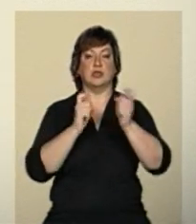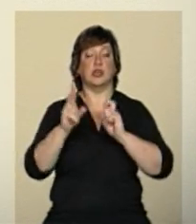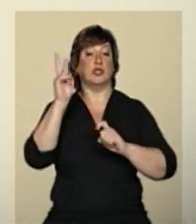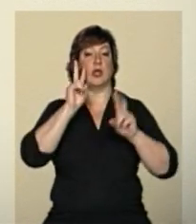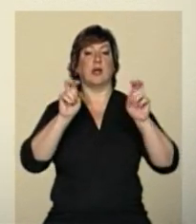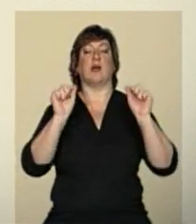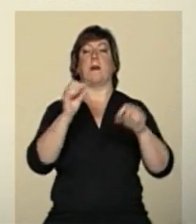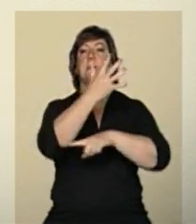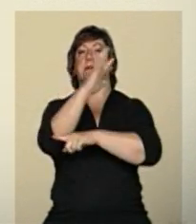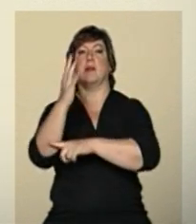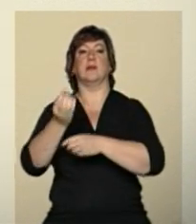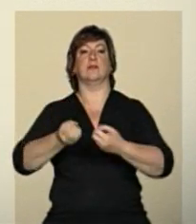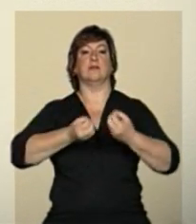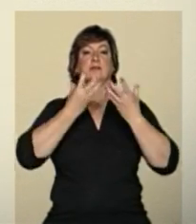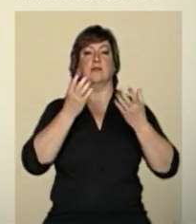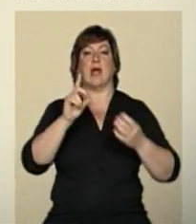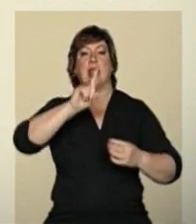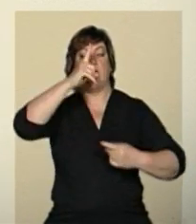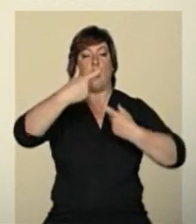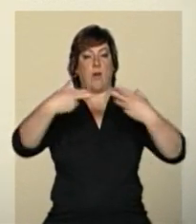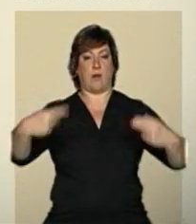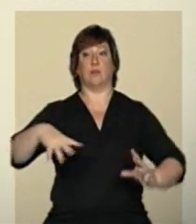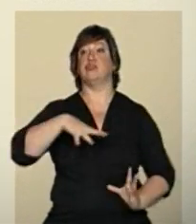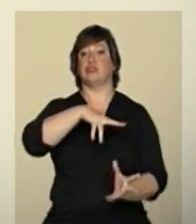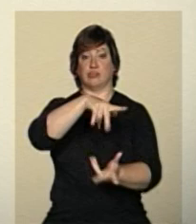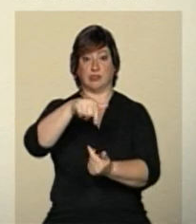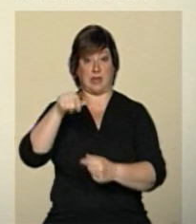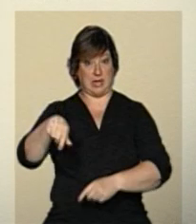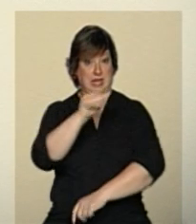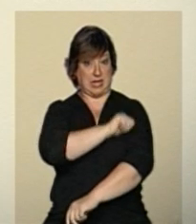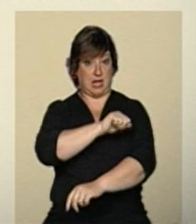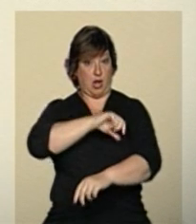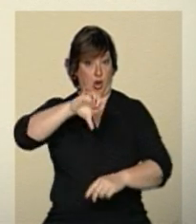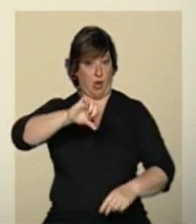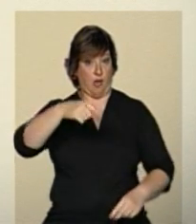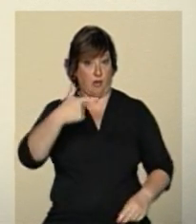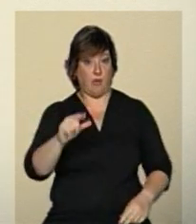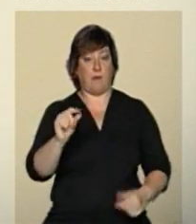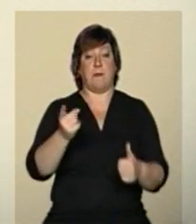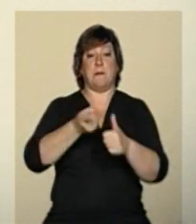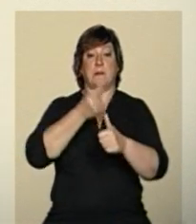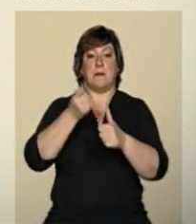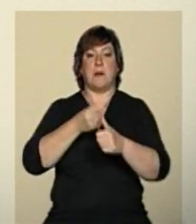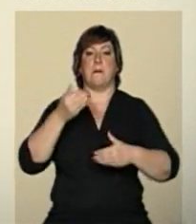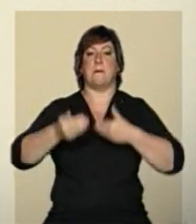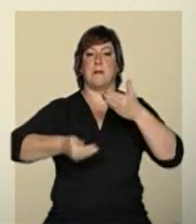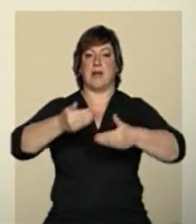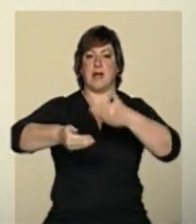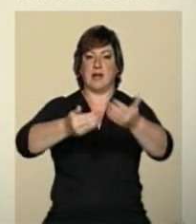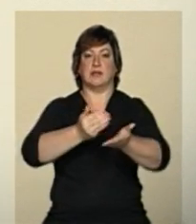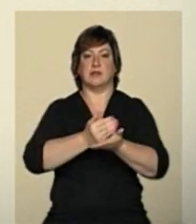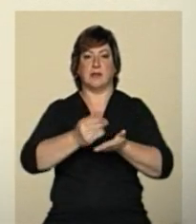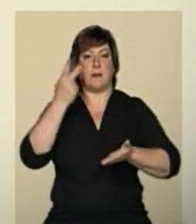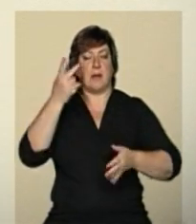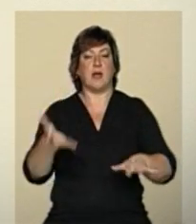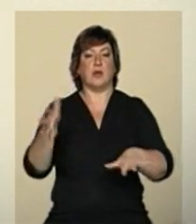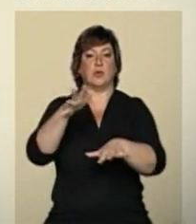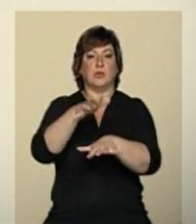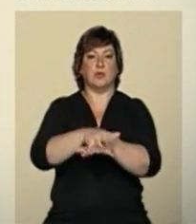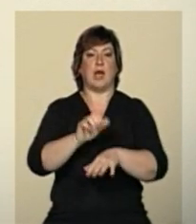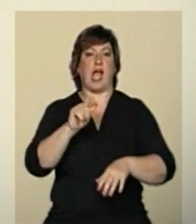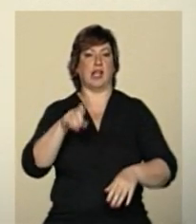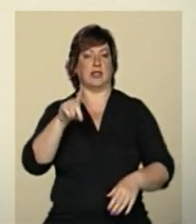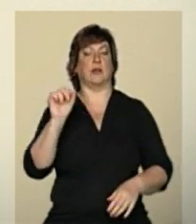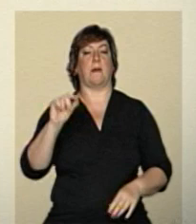questão do meio ambiente do planeta. Sabe, Luciano, a Rio 92 foi o primeiro passo dado para incluir na agenda